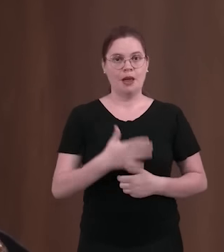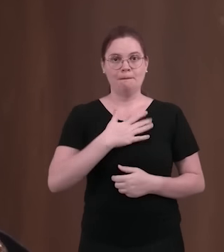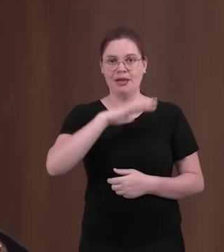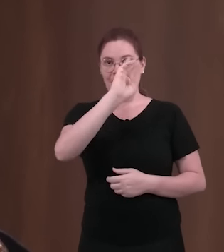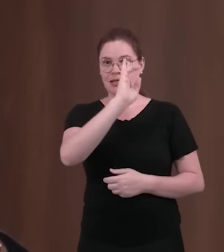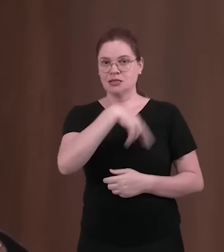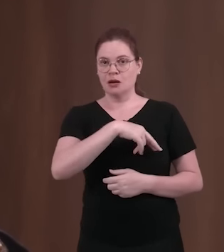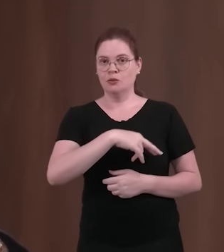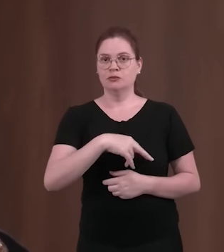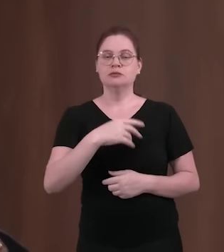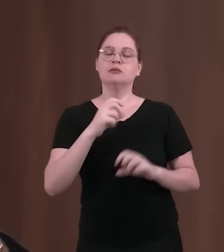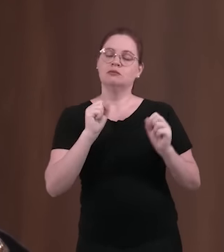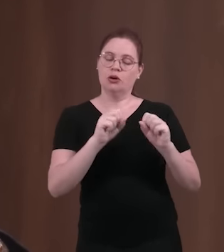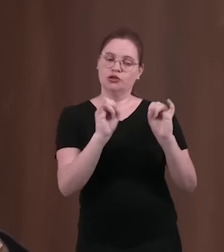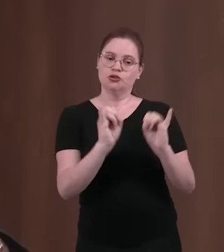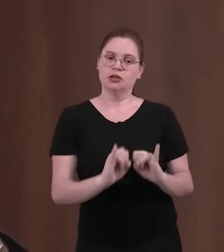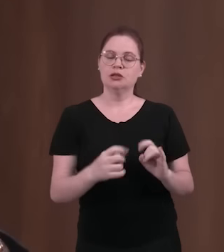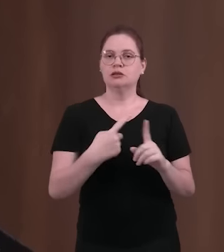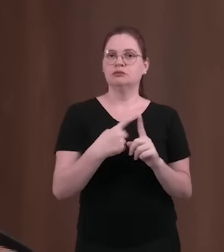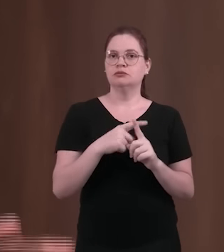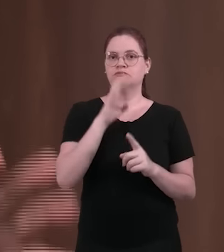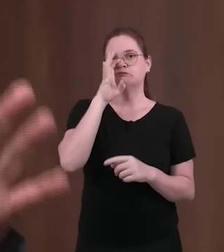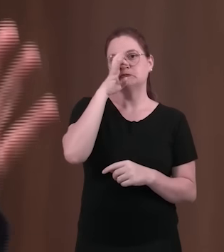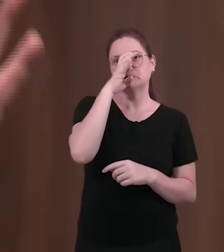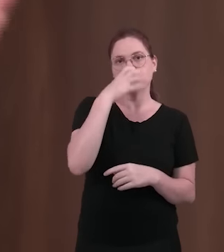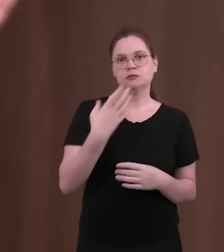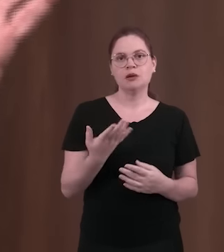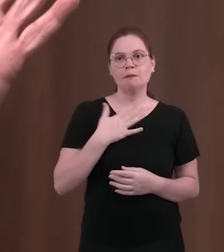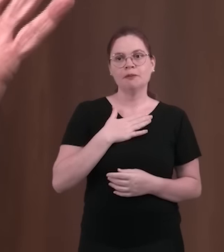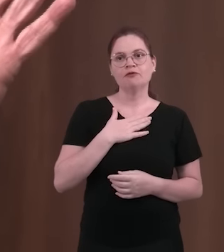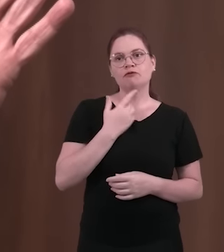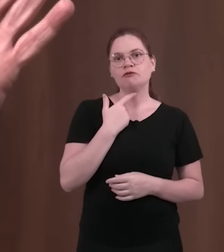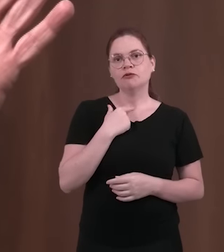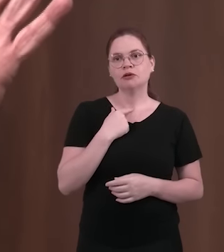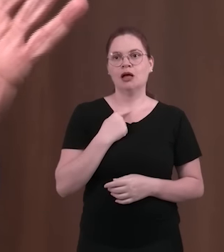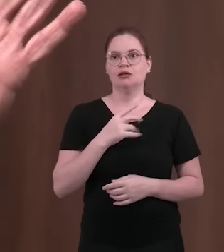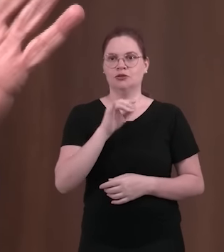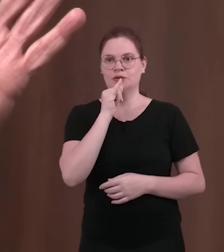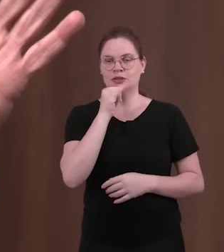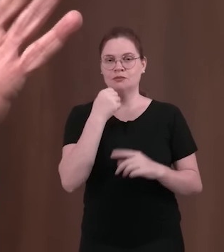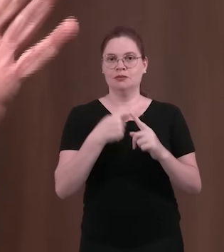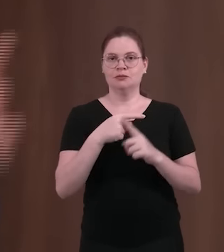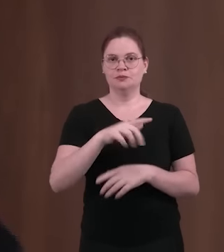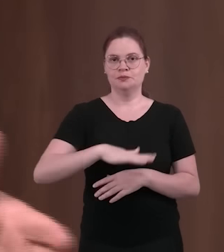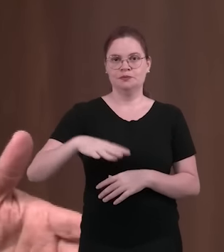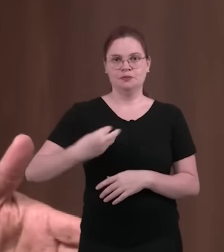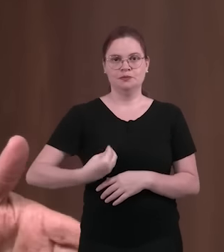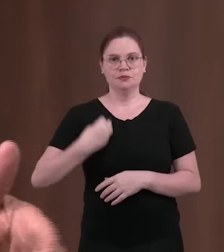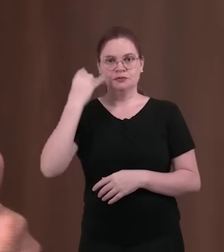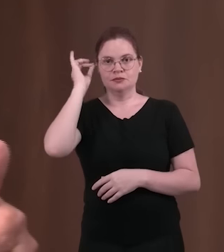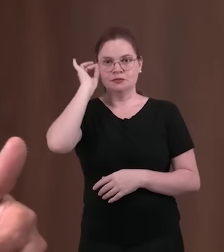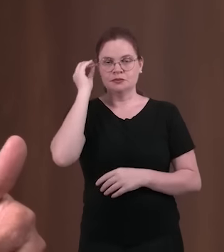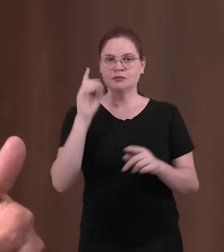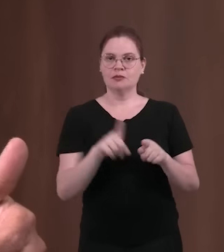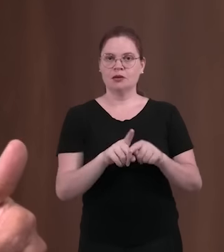idolatria. E normalmente é. Quando no campo profissional, no campo espiritual. No campo profissional, você vai usar a racionalidade